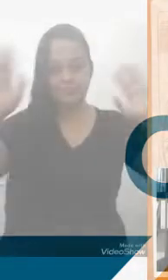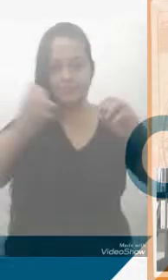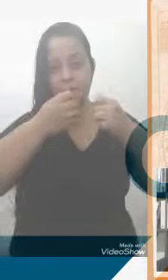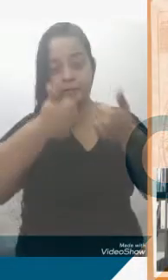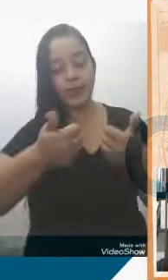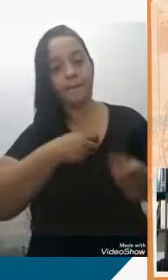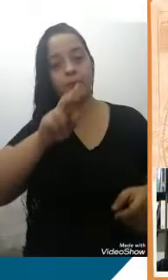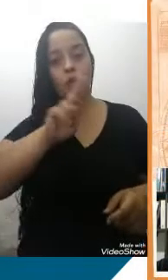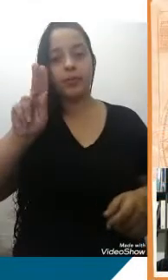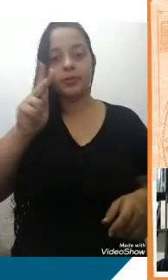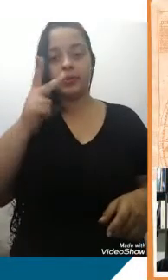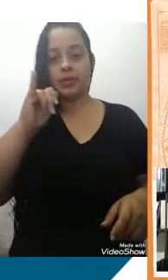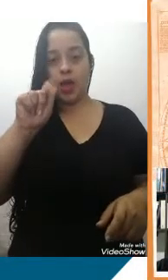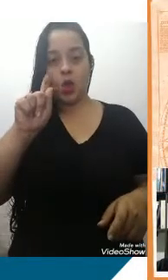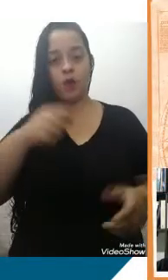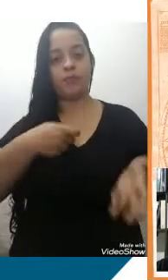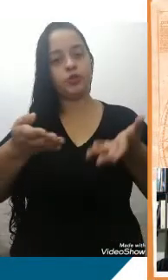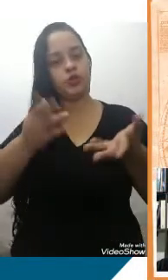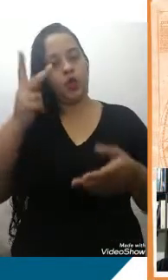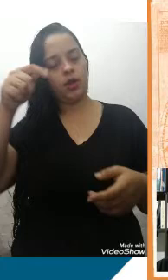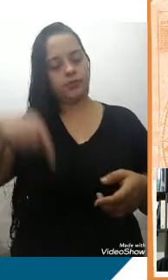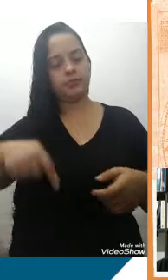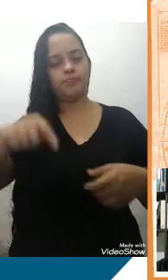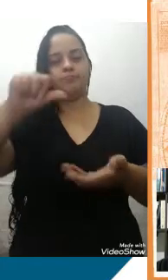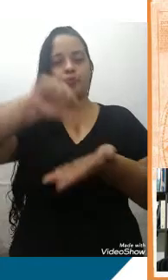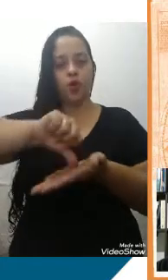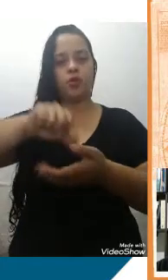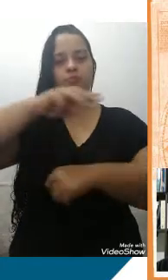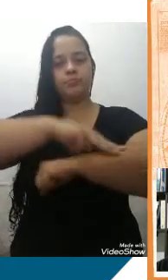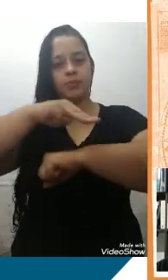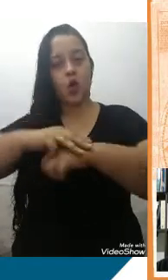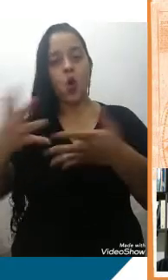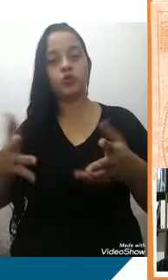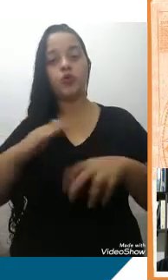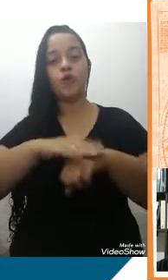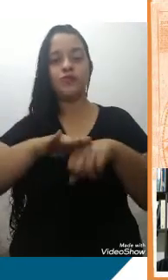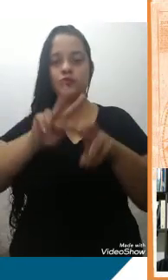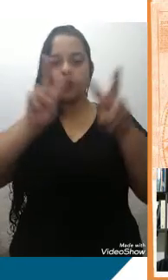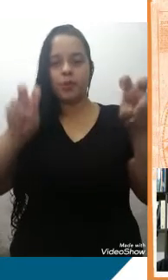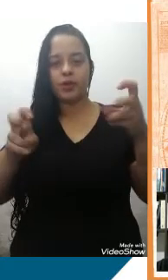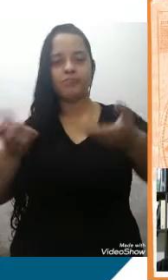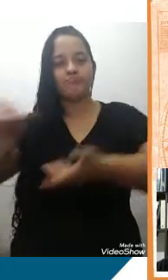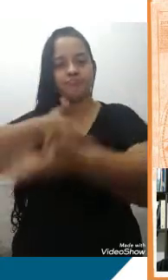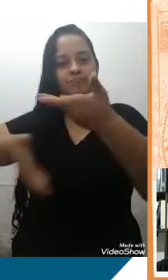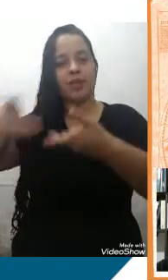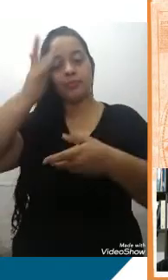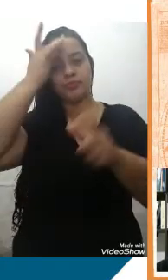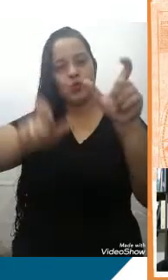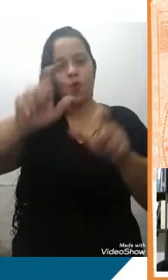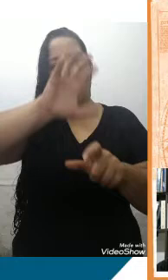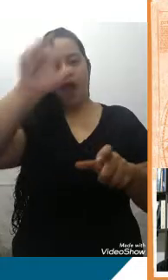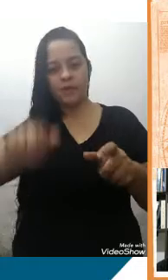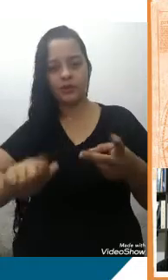Olá pessoal, tudo bem? Me chamo Iago, sou mediador de história do Polo de Macaé e hoje vamos conversar sobre as novas relações entre africanos, europeus